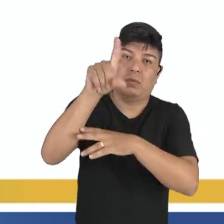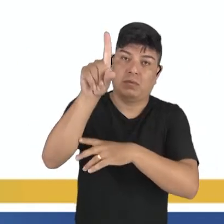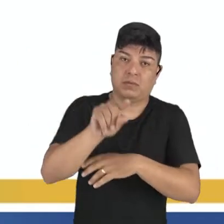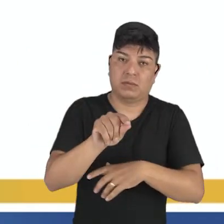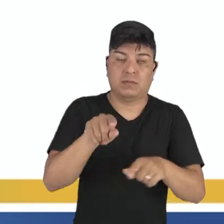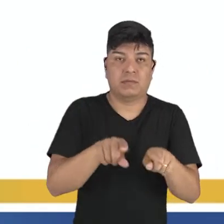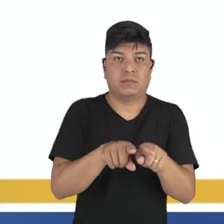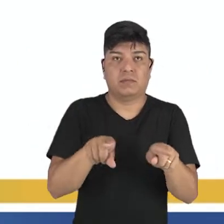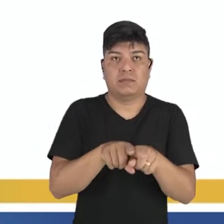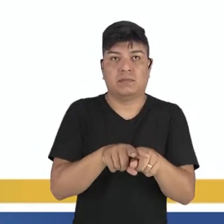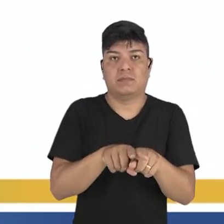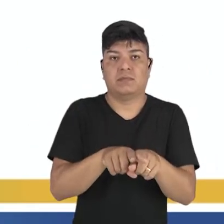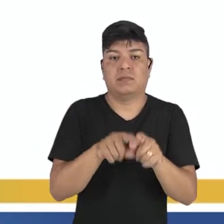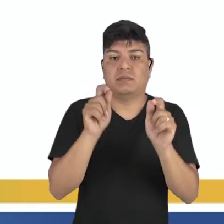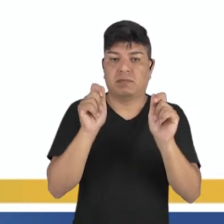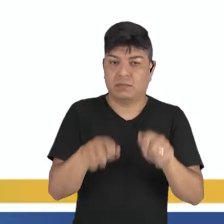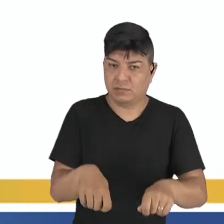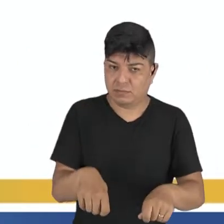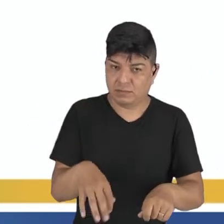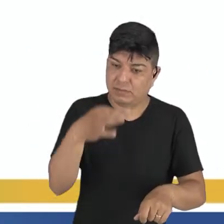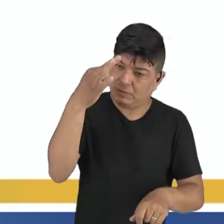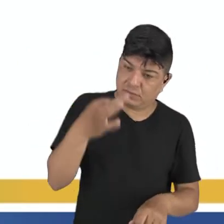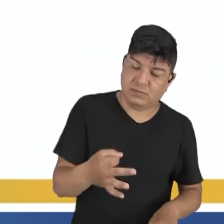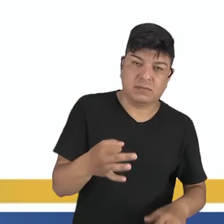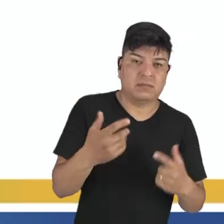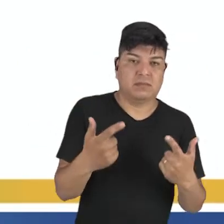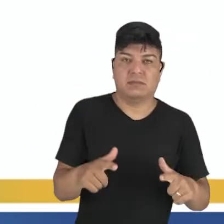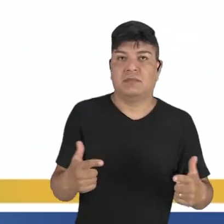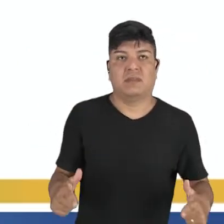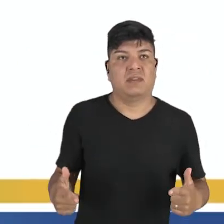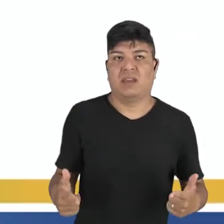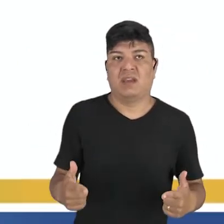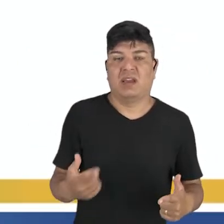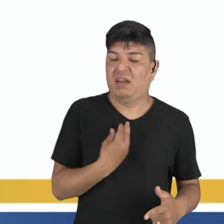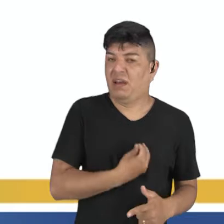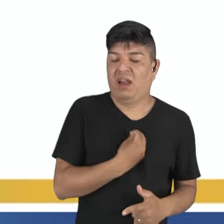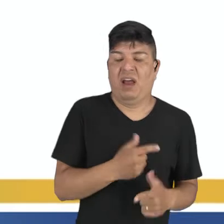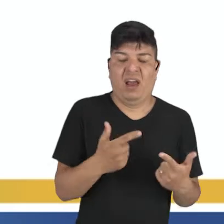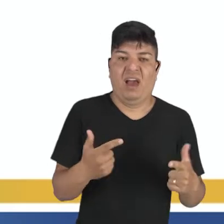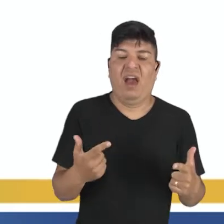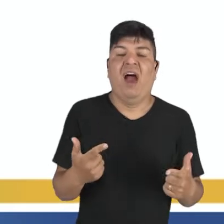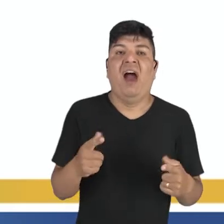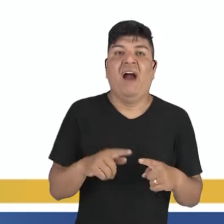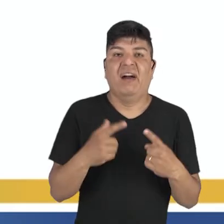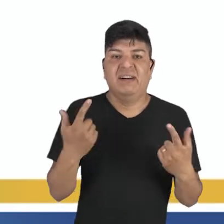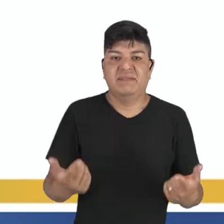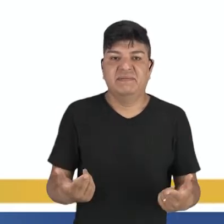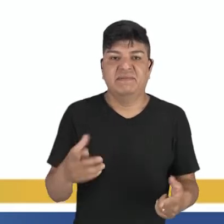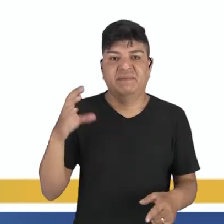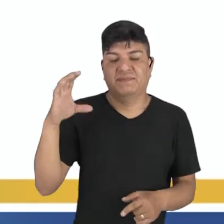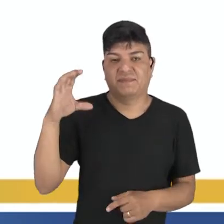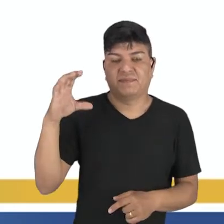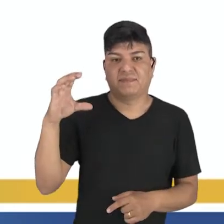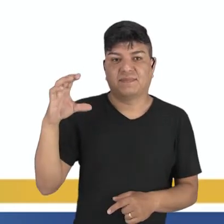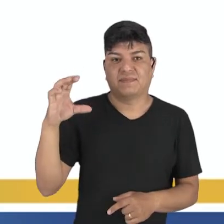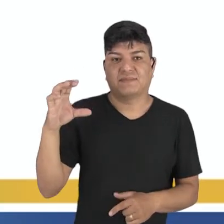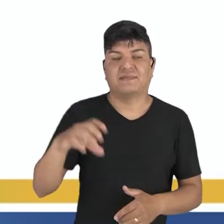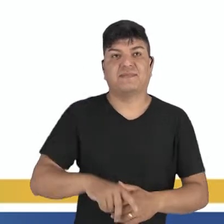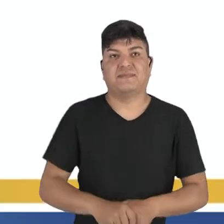Que possivelmente, né, a gente não tem como ter certeza, porque ninguém estava lá, né? Mas a ciência tem aí